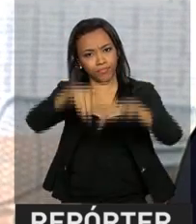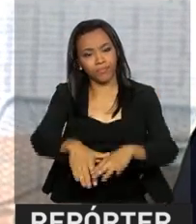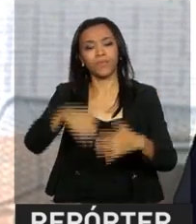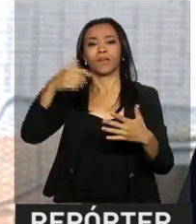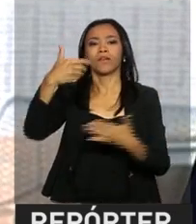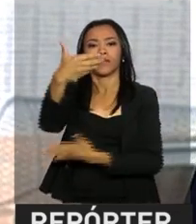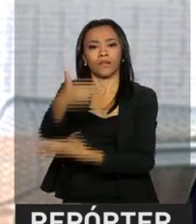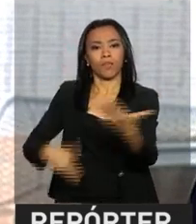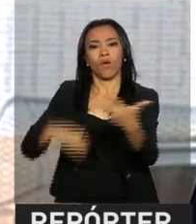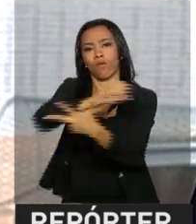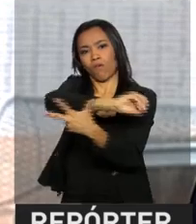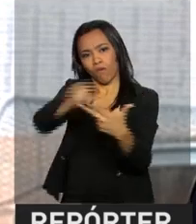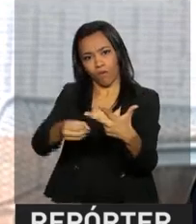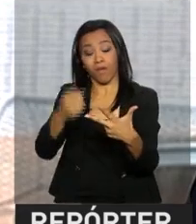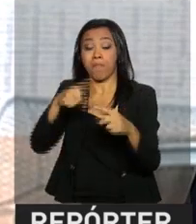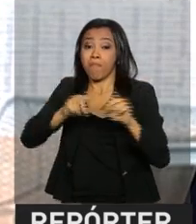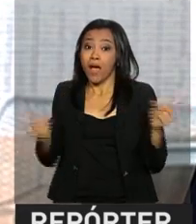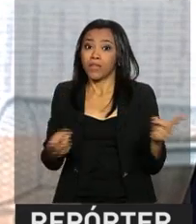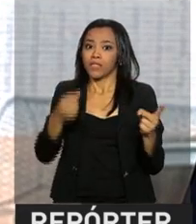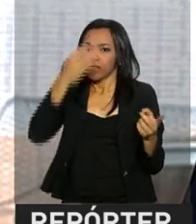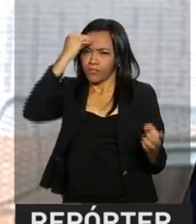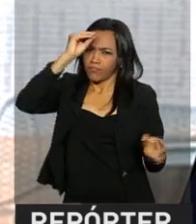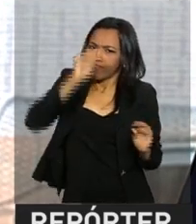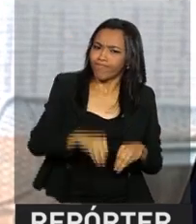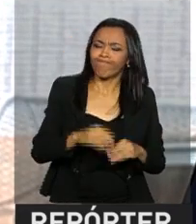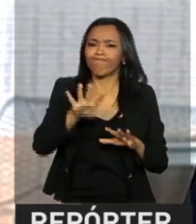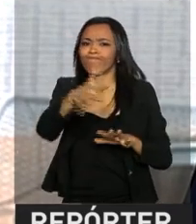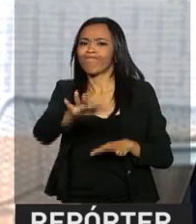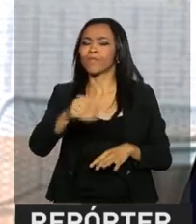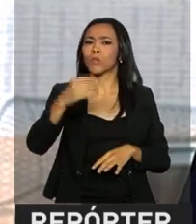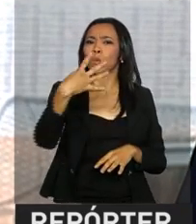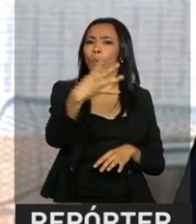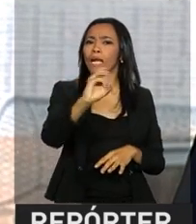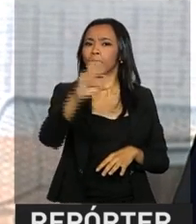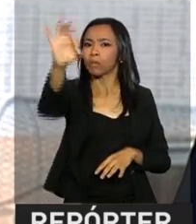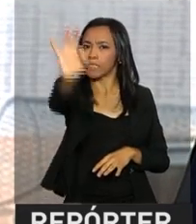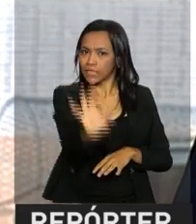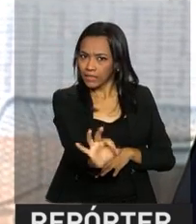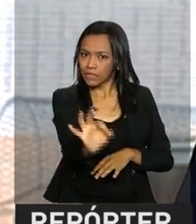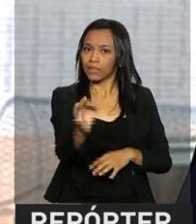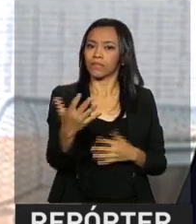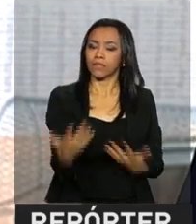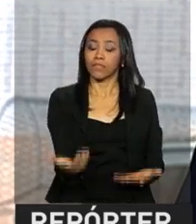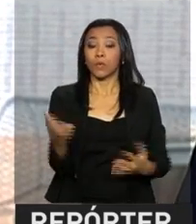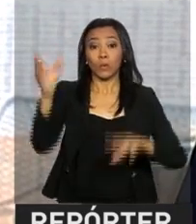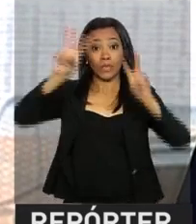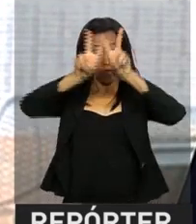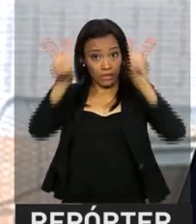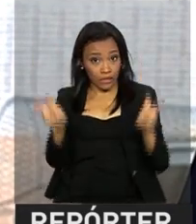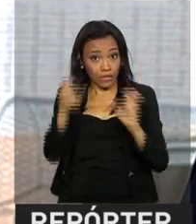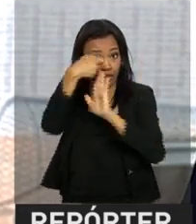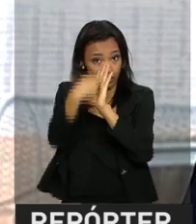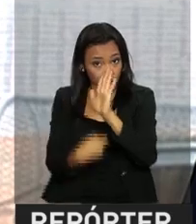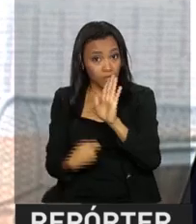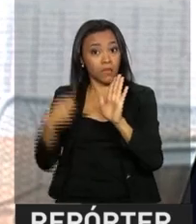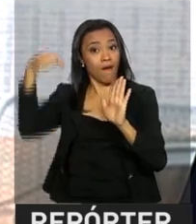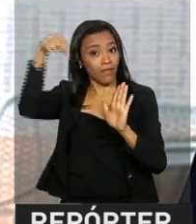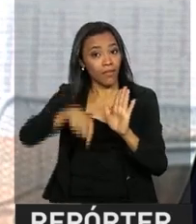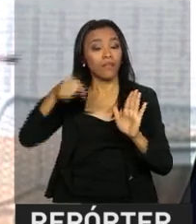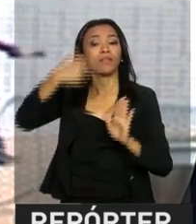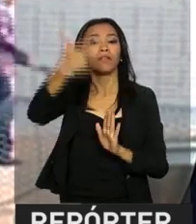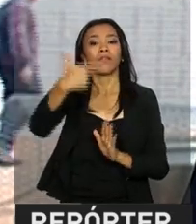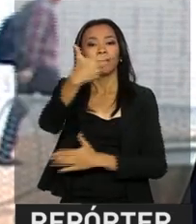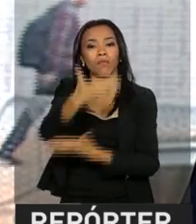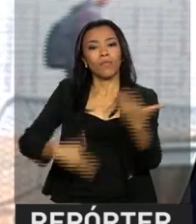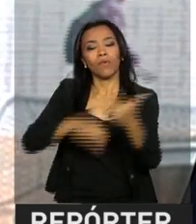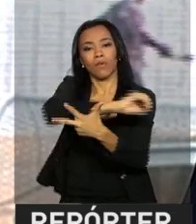segunda aplicação, mas o índice de abstenção girou em torno dos 40%. O tema da redação nessa segunda